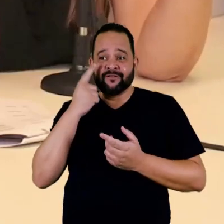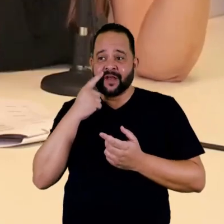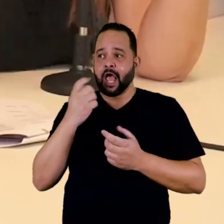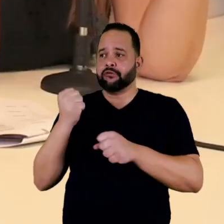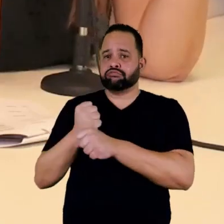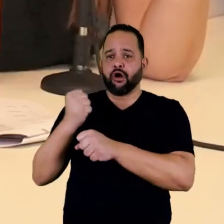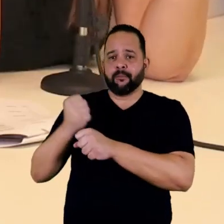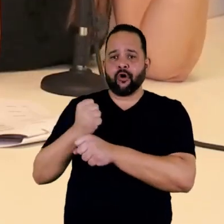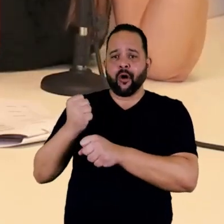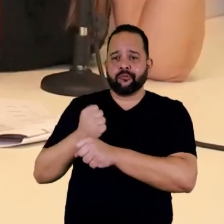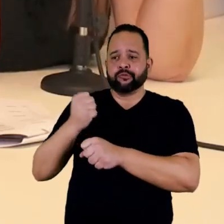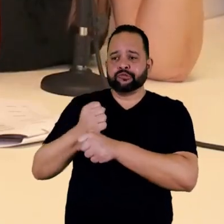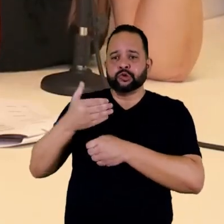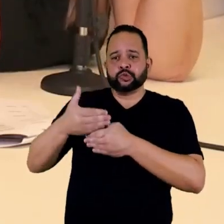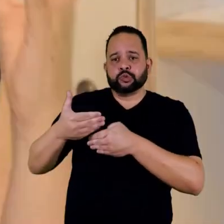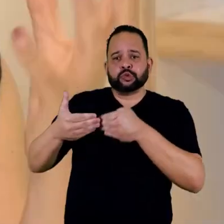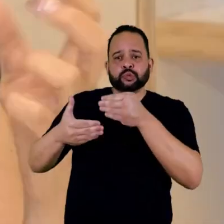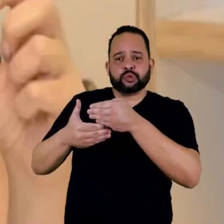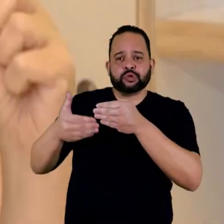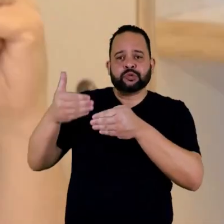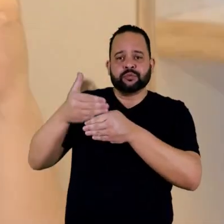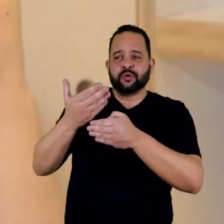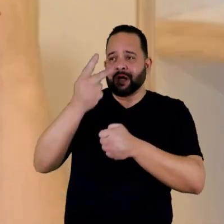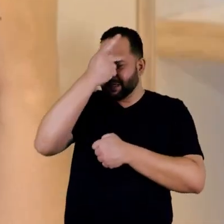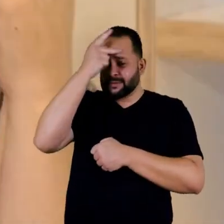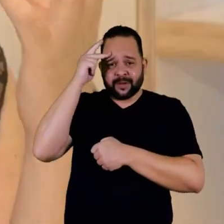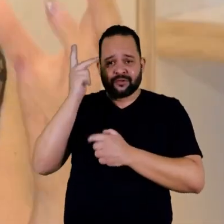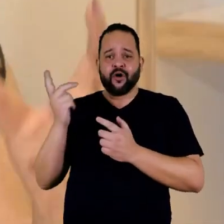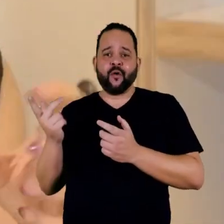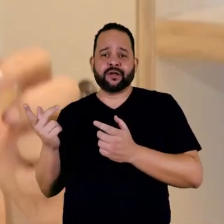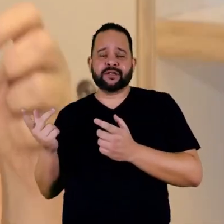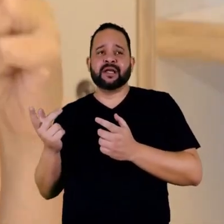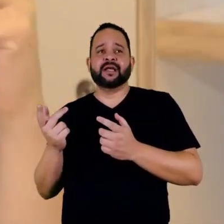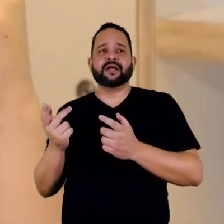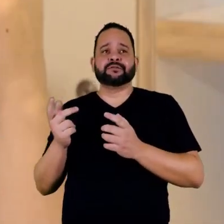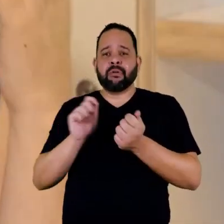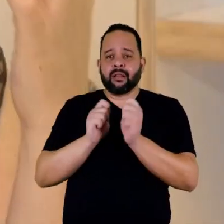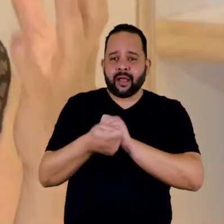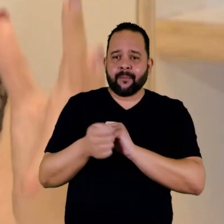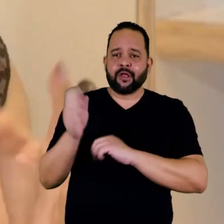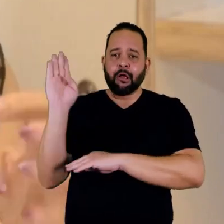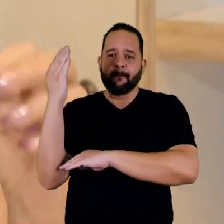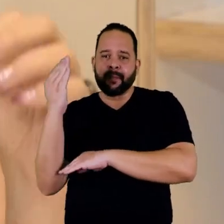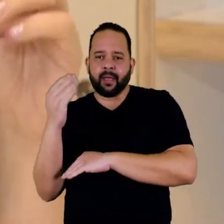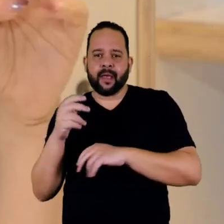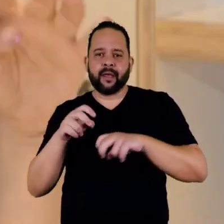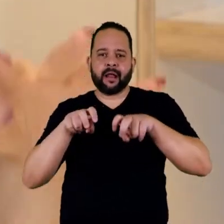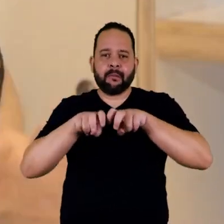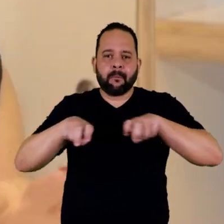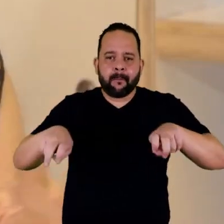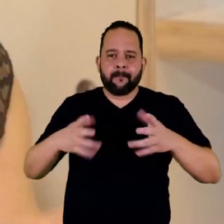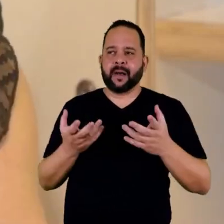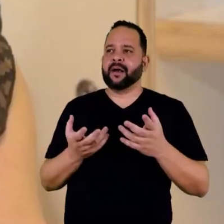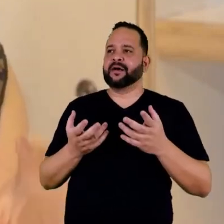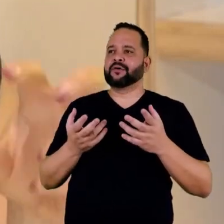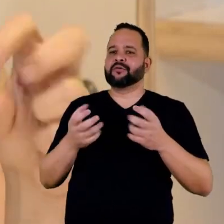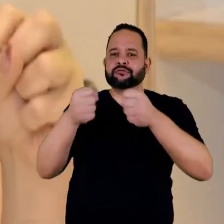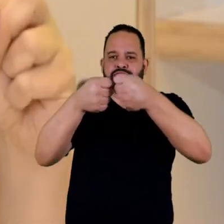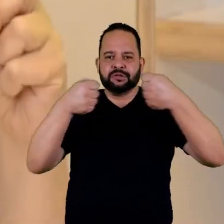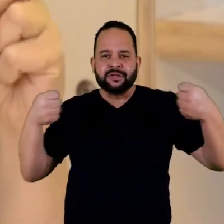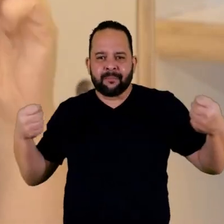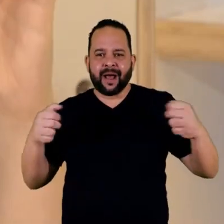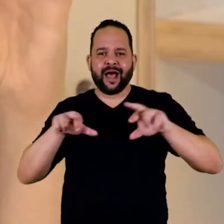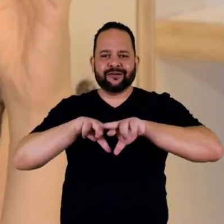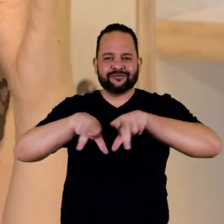eh eh sendo ocupado né por esses detalhes da Madeira pelos bancos pelos armários